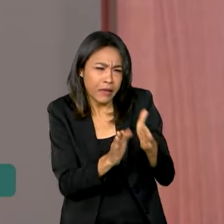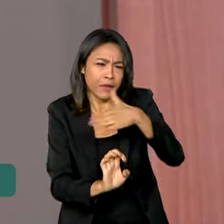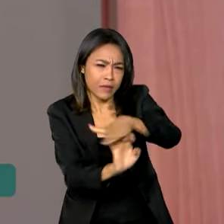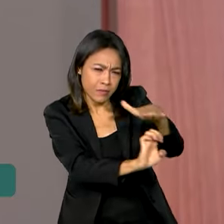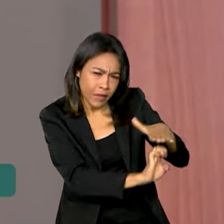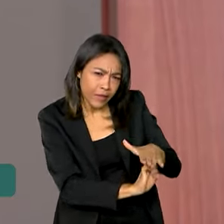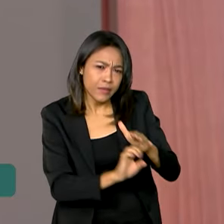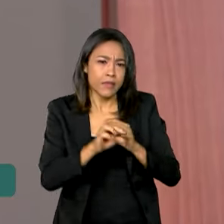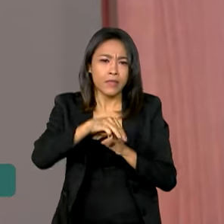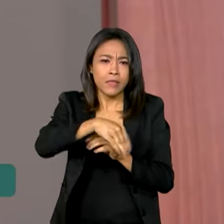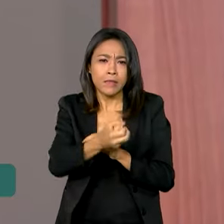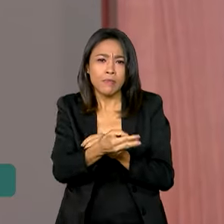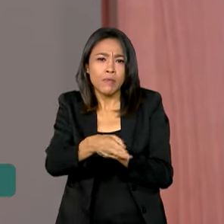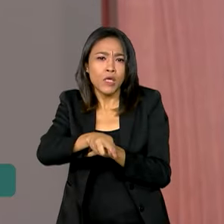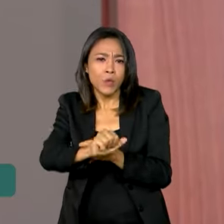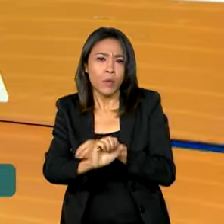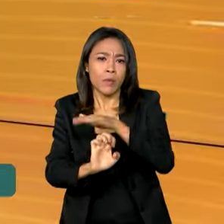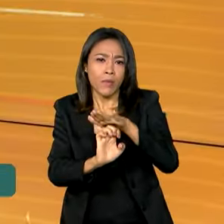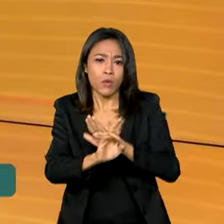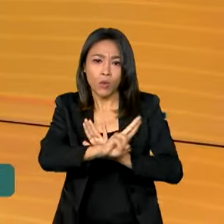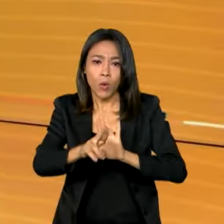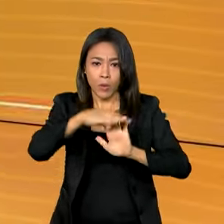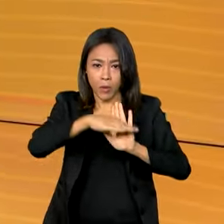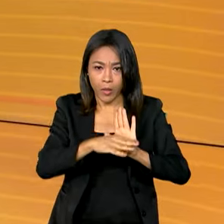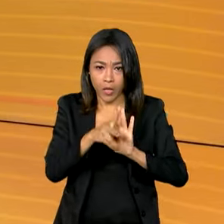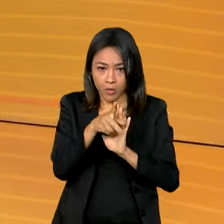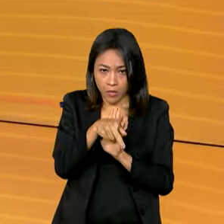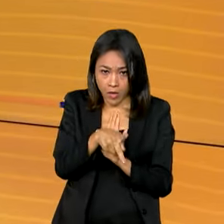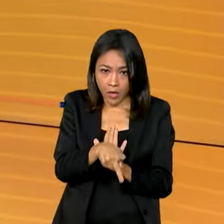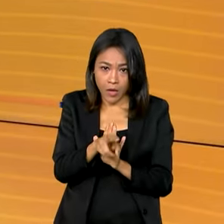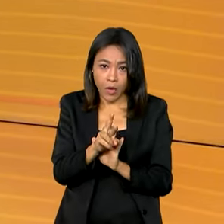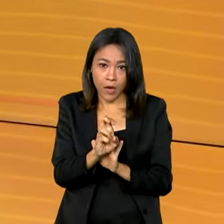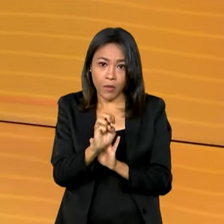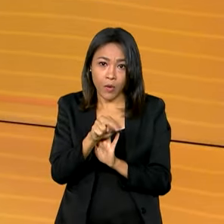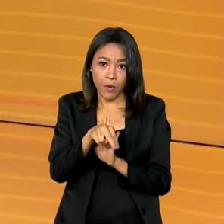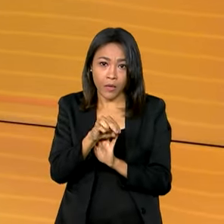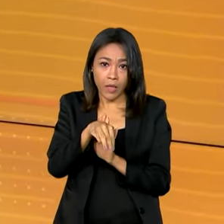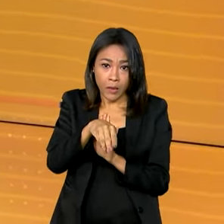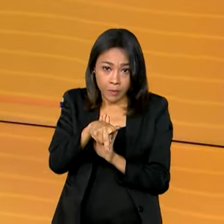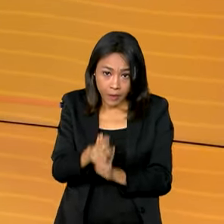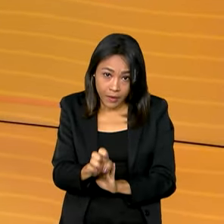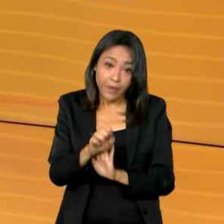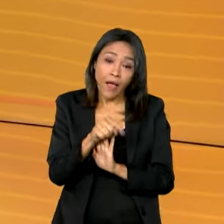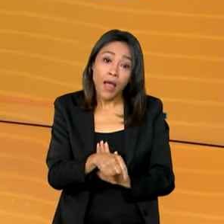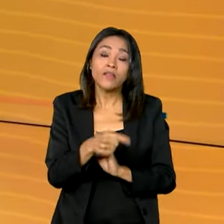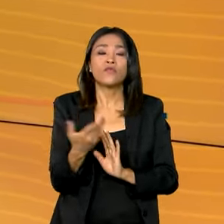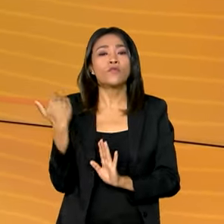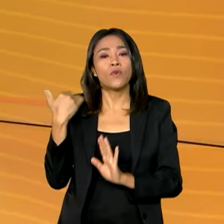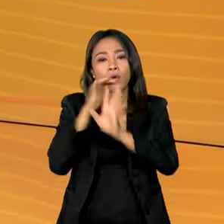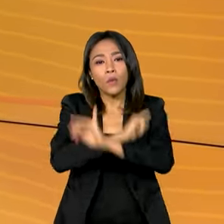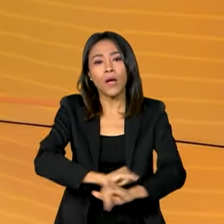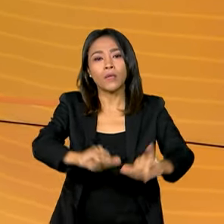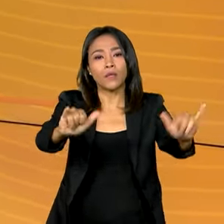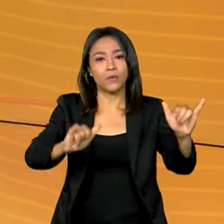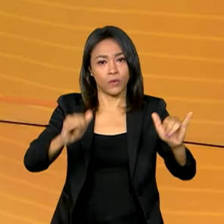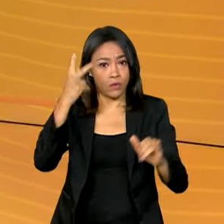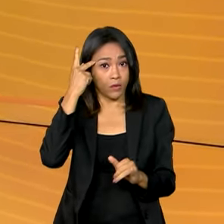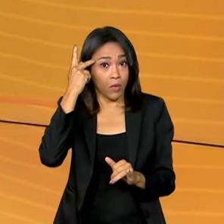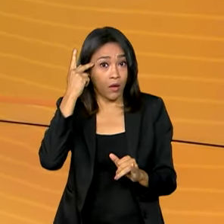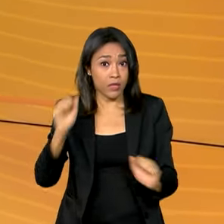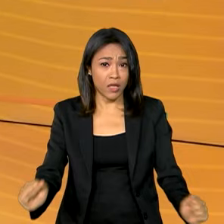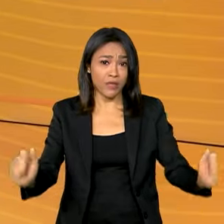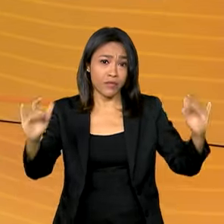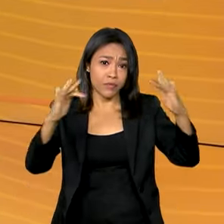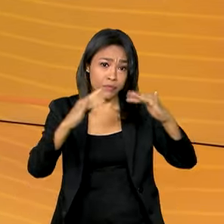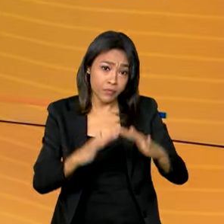de Pequeno Porte, o PRONAMP. E esse anúncio foi durante o evento Acredite no Seu Negócio, em São Paulo, que reuniu